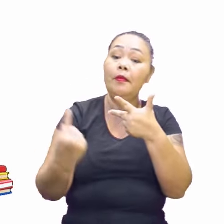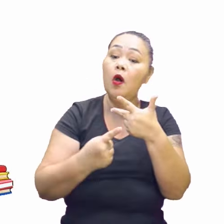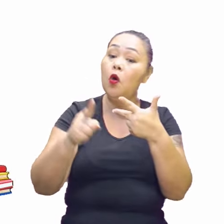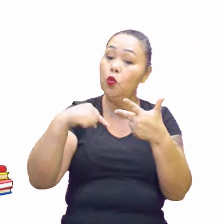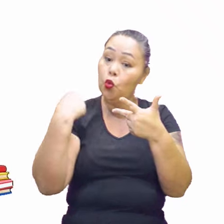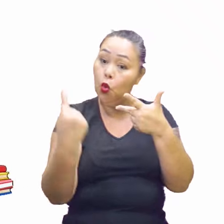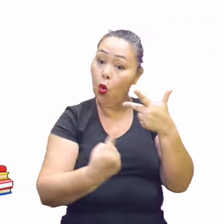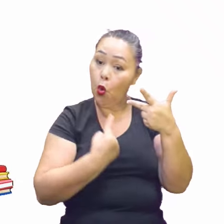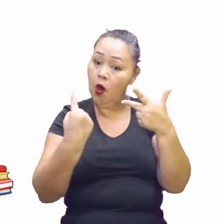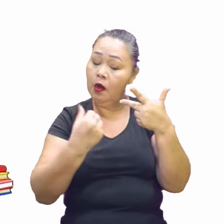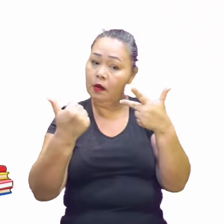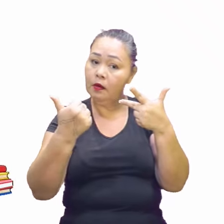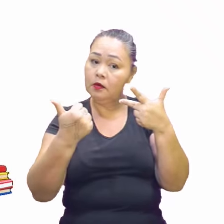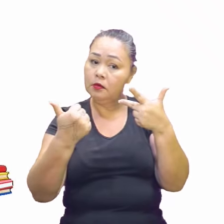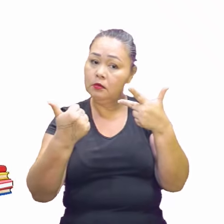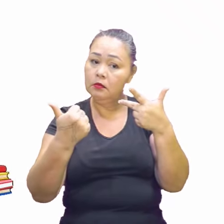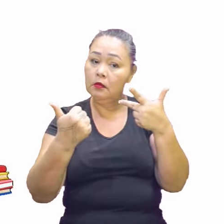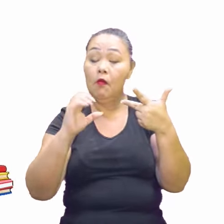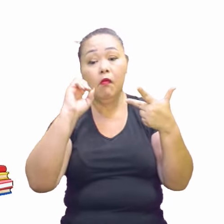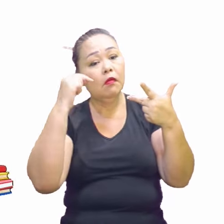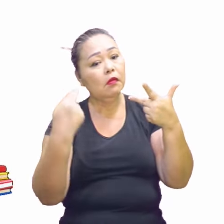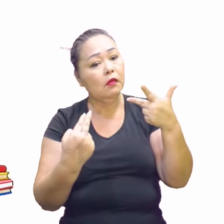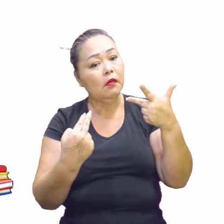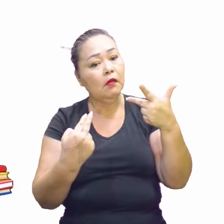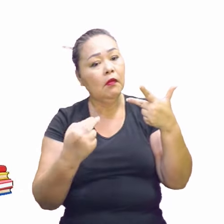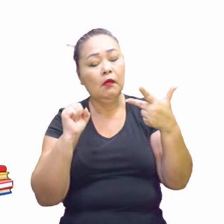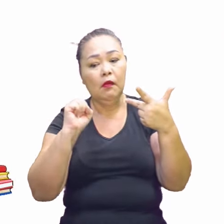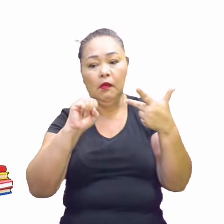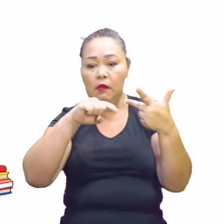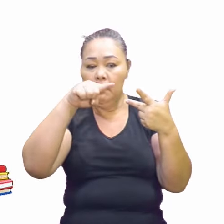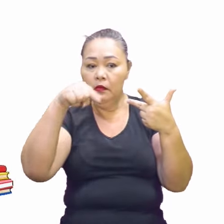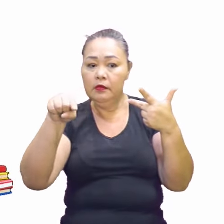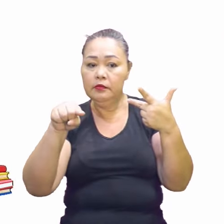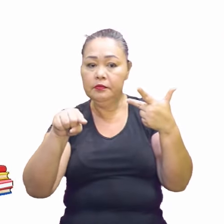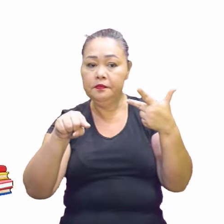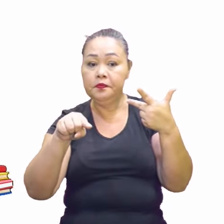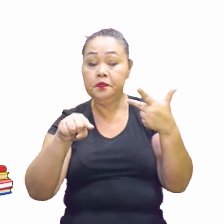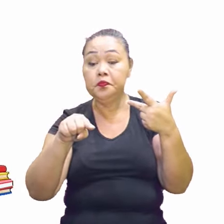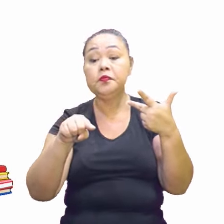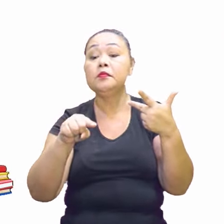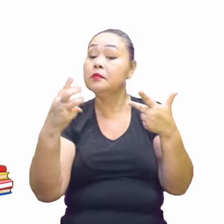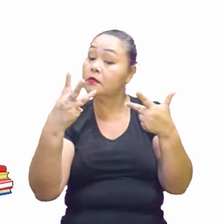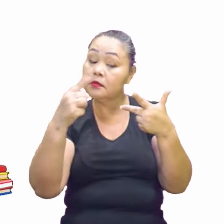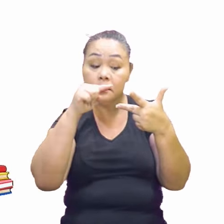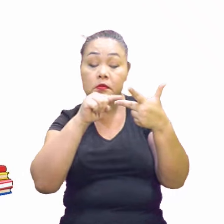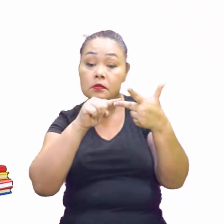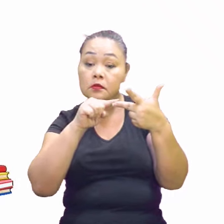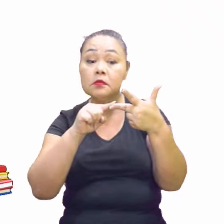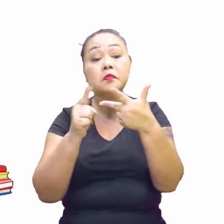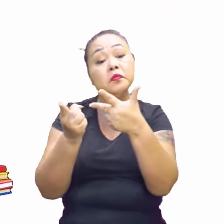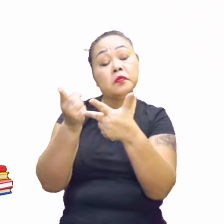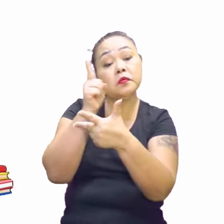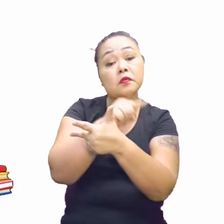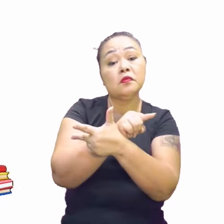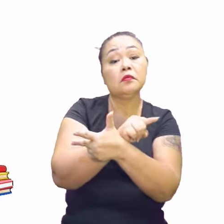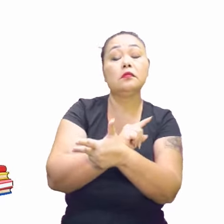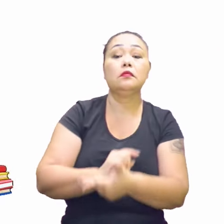pronome? Nós, que é a primeira pessoa. Ou posso colocar na terceira pessoa do